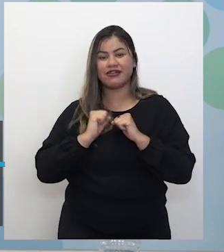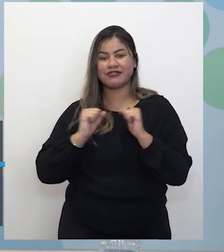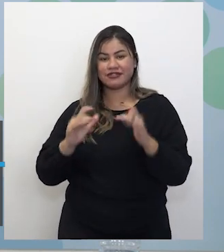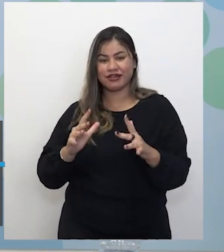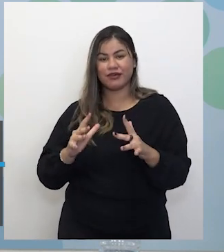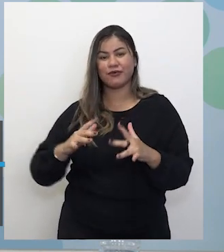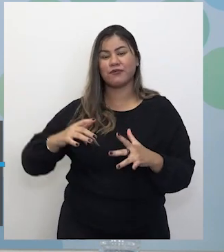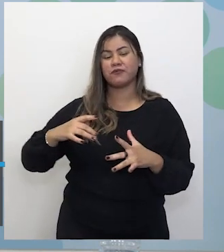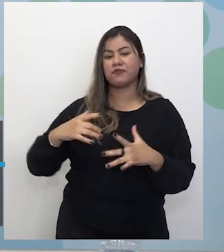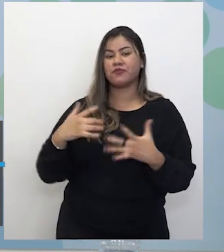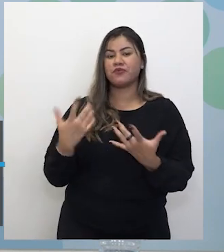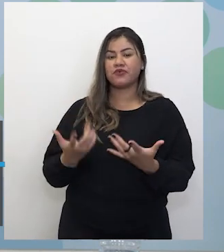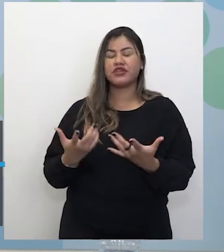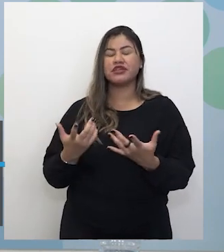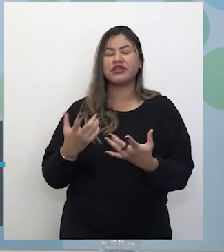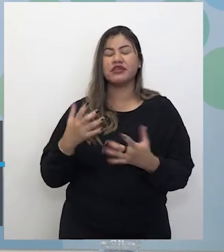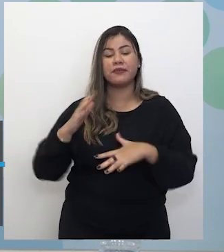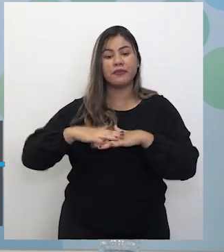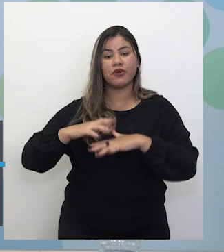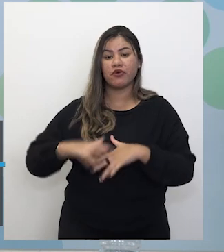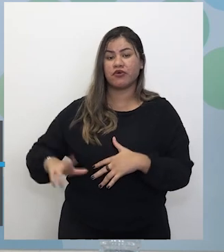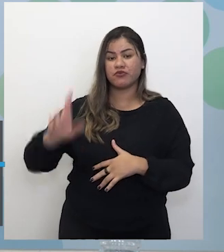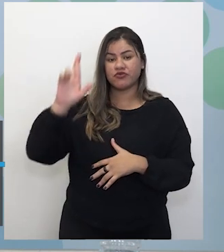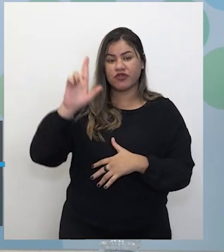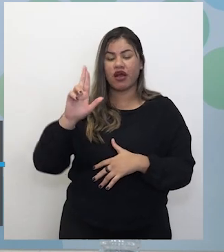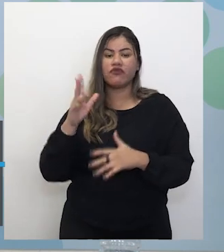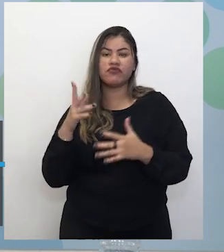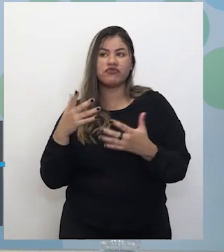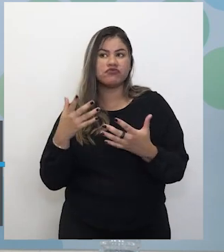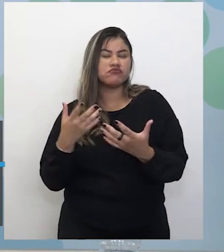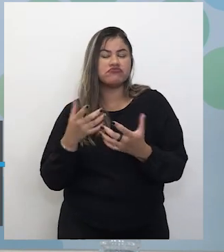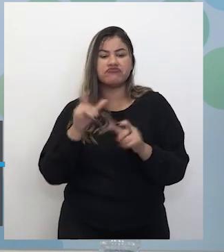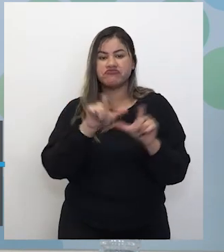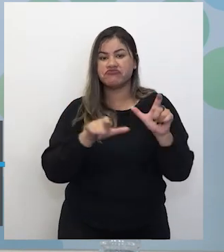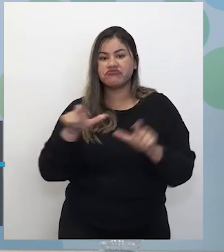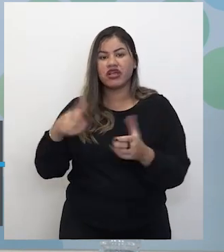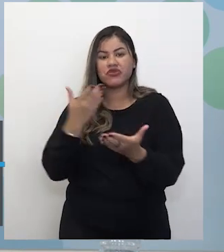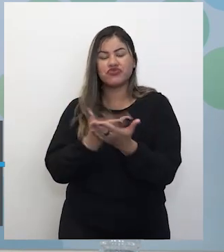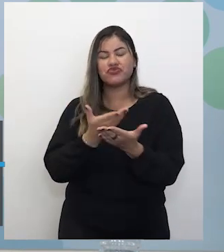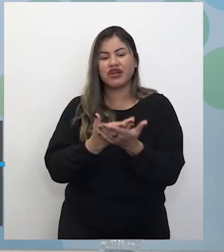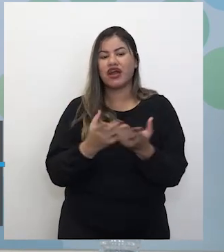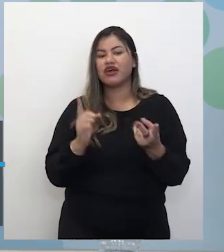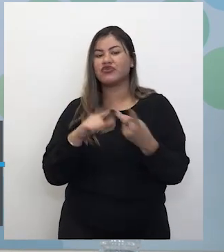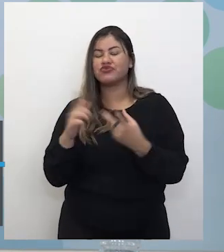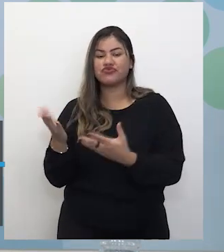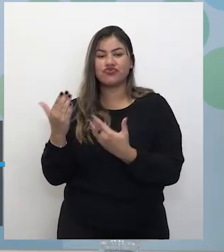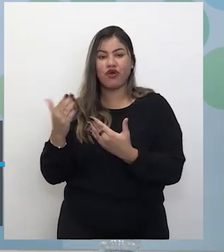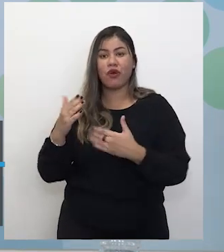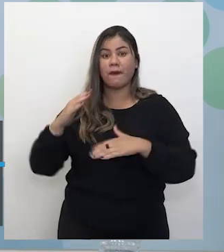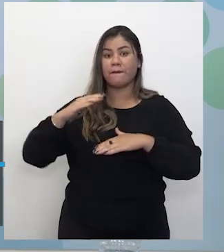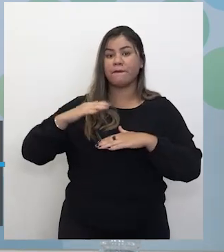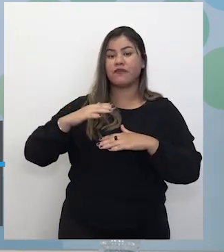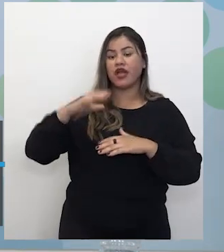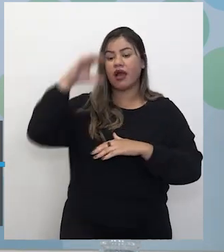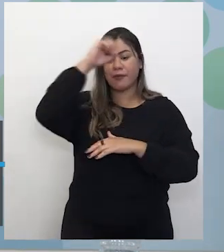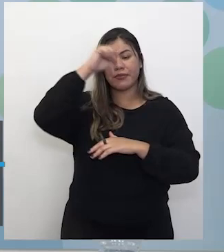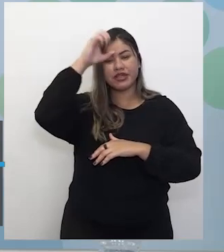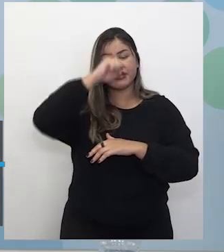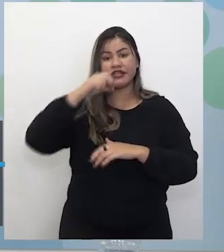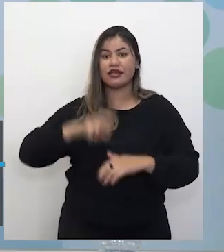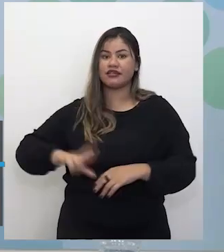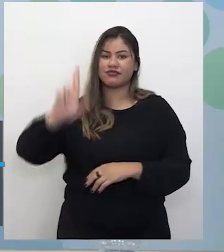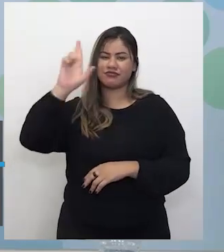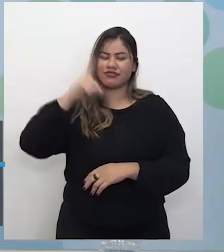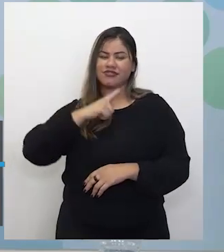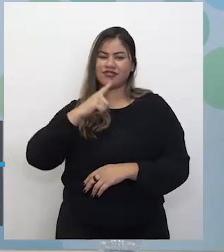responsabilidade dos indivíduos, né? Dos estudantes, dos jovens, serem responsáveis pelo seu conhecimento, pela construção e a